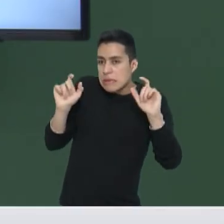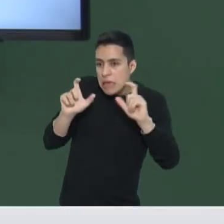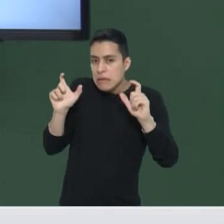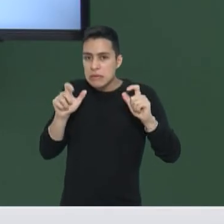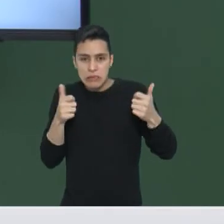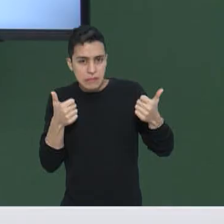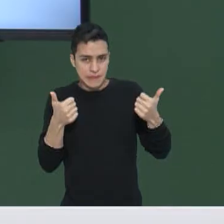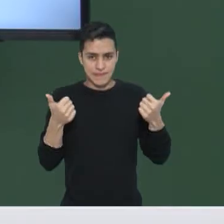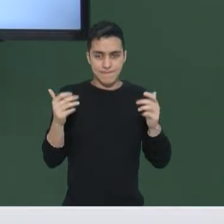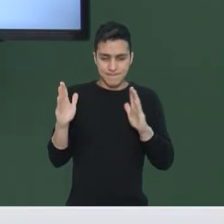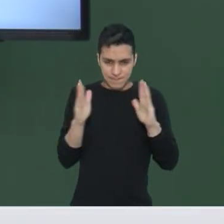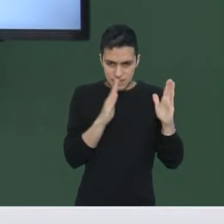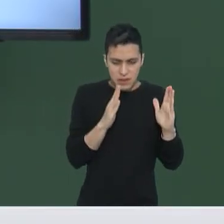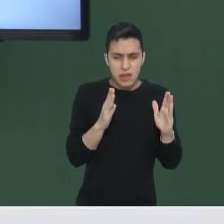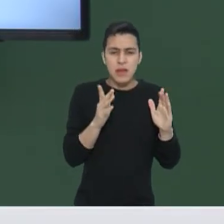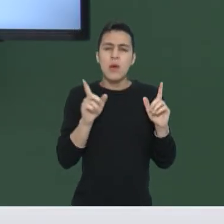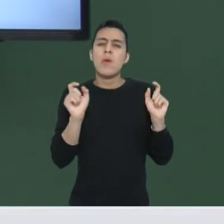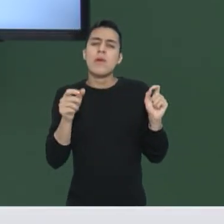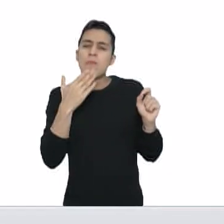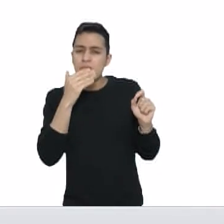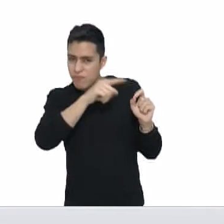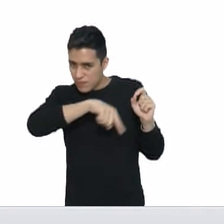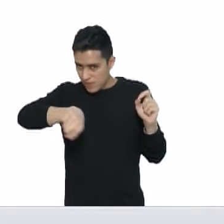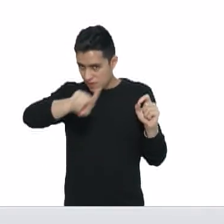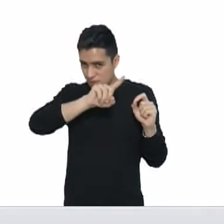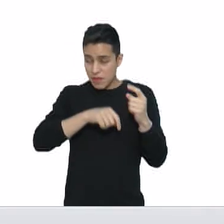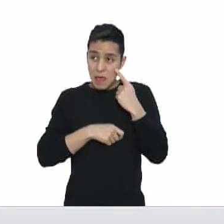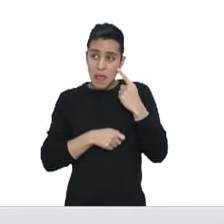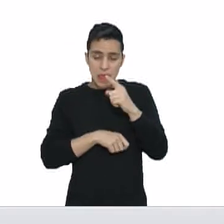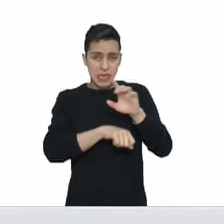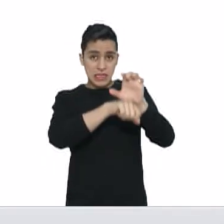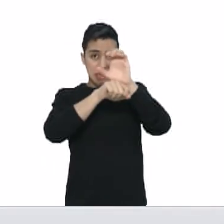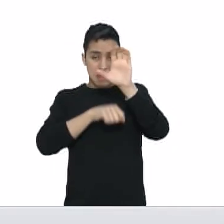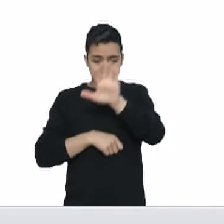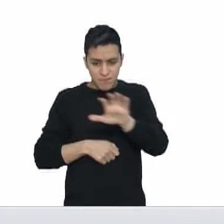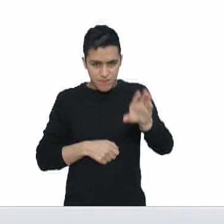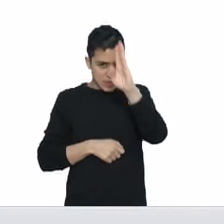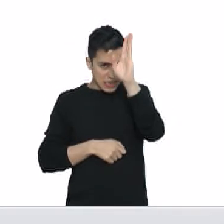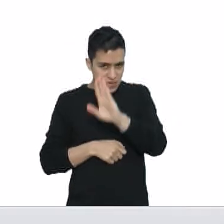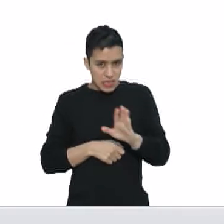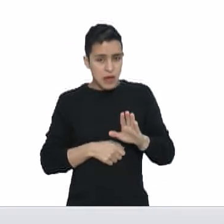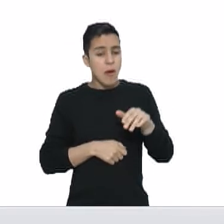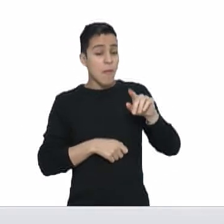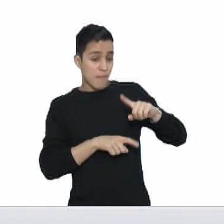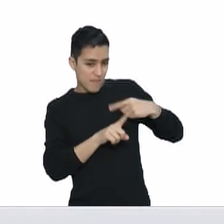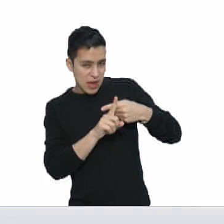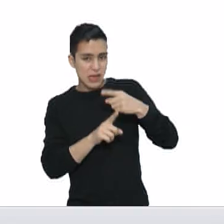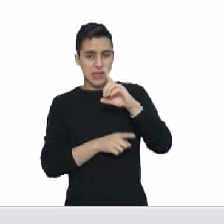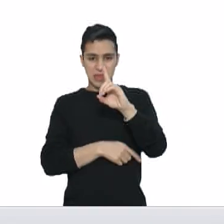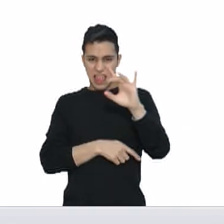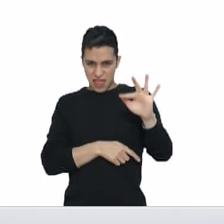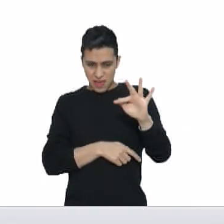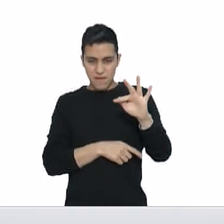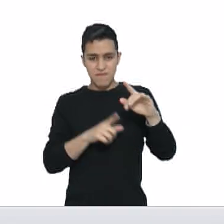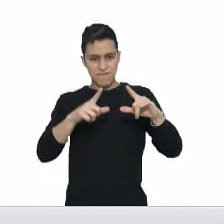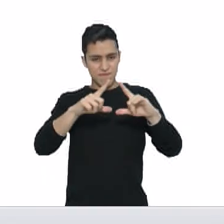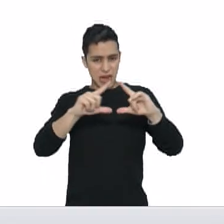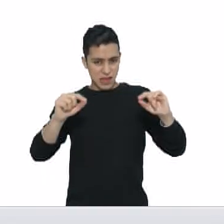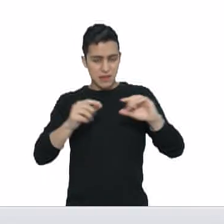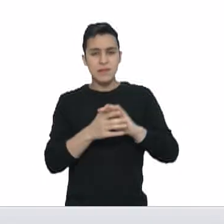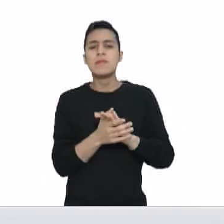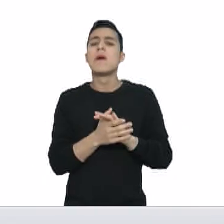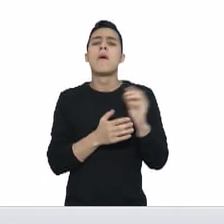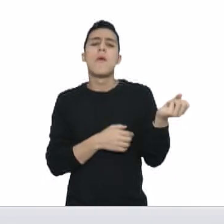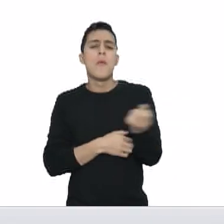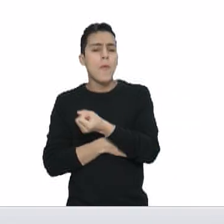entender? Então, olha o que eu estou pedindo aqui, ó. Considerando os estados brasileiros mais o Distrito Federal, quantos